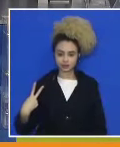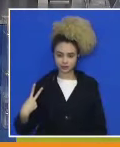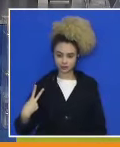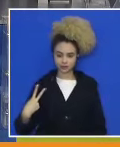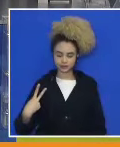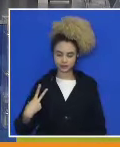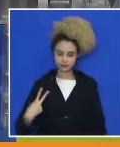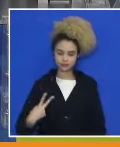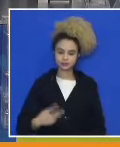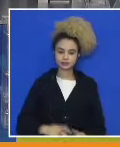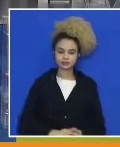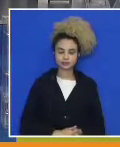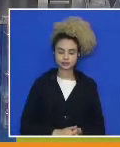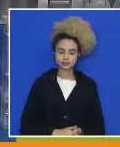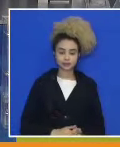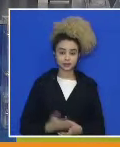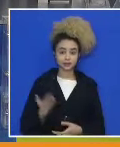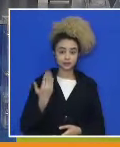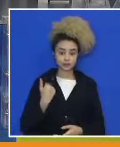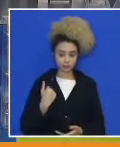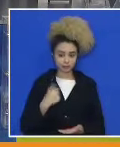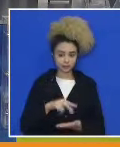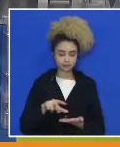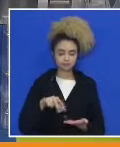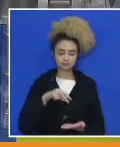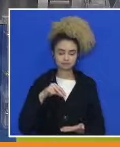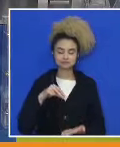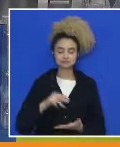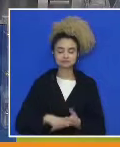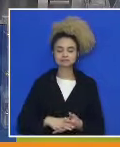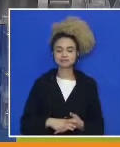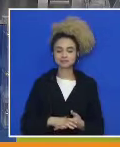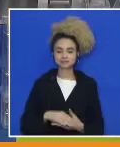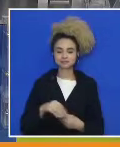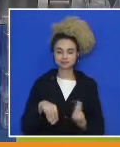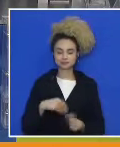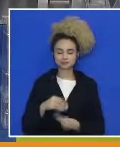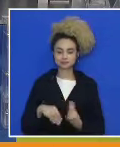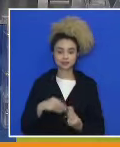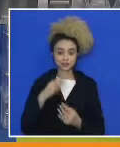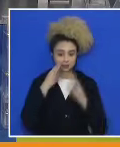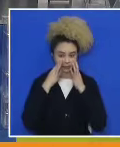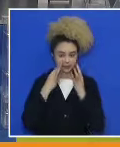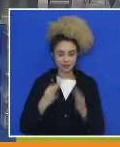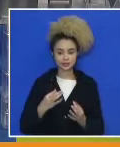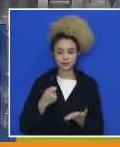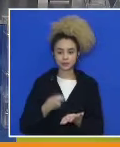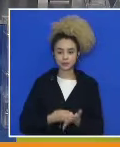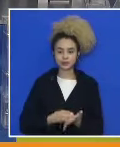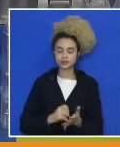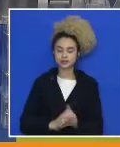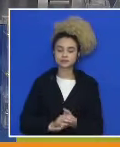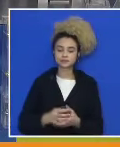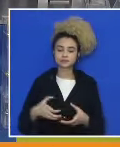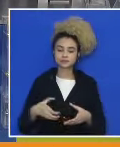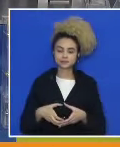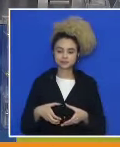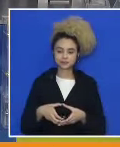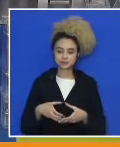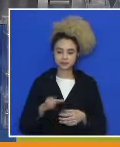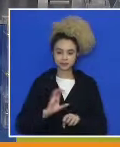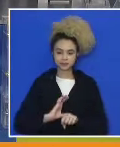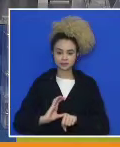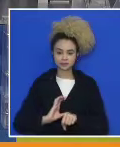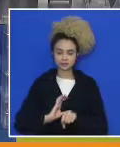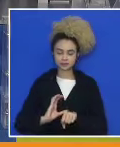42. Vamos seguir sorteando. Fique de olho na sua aposta. Bola cinza,